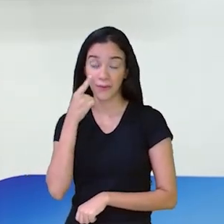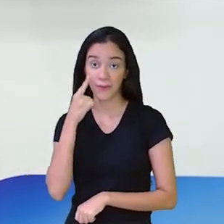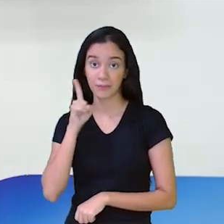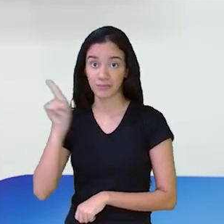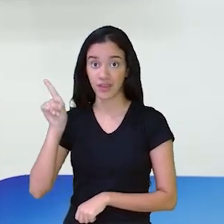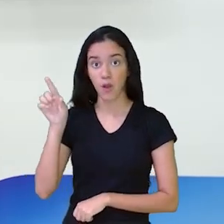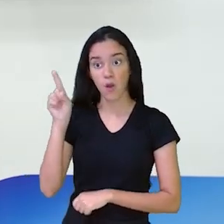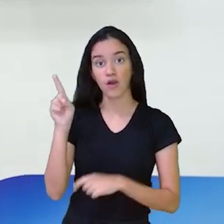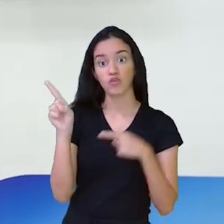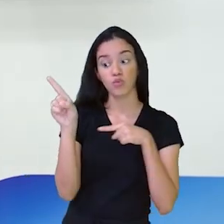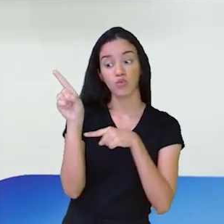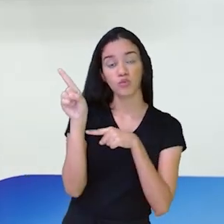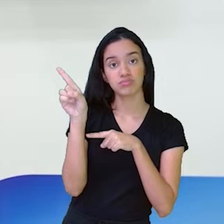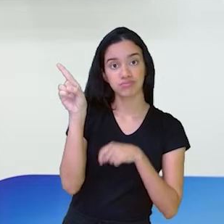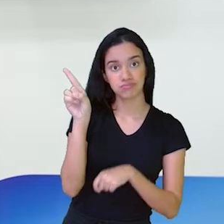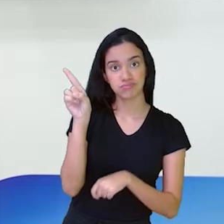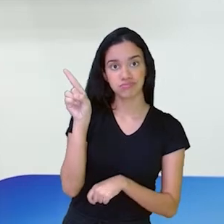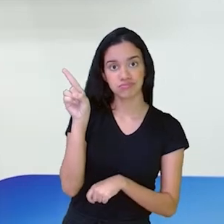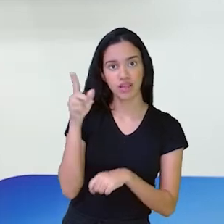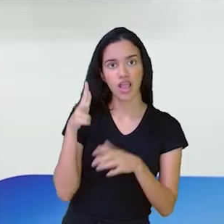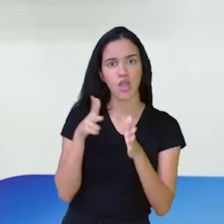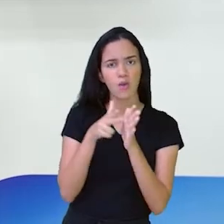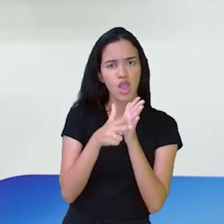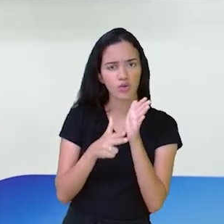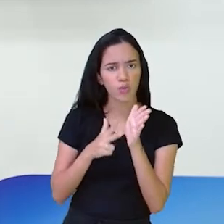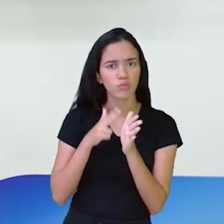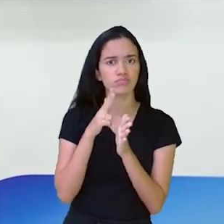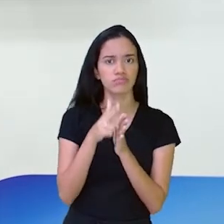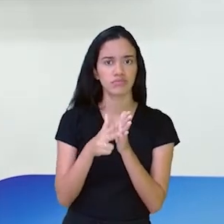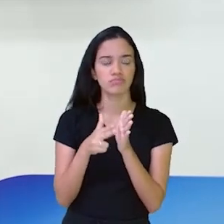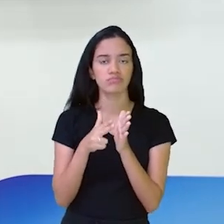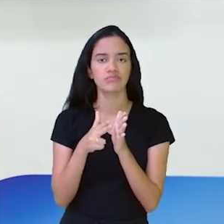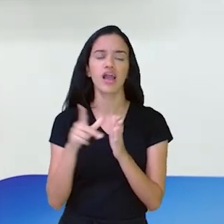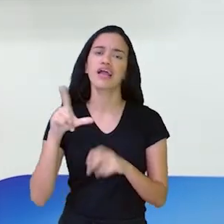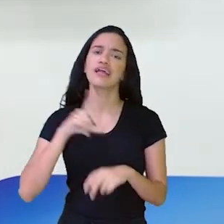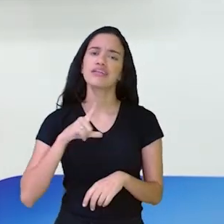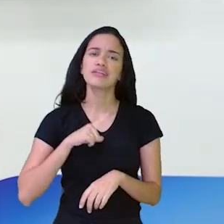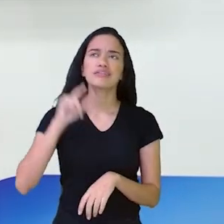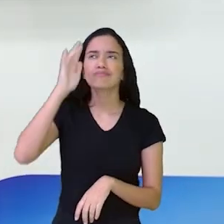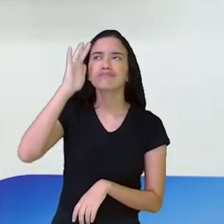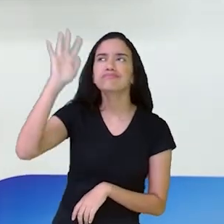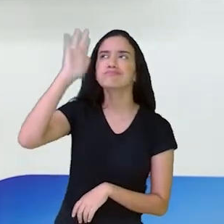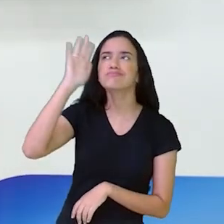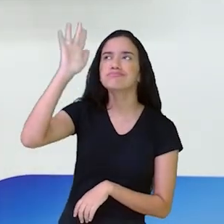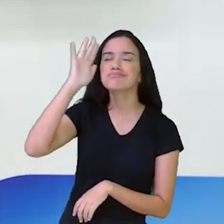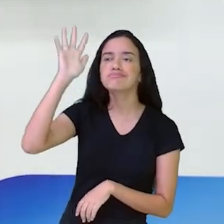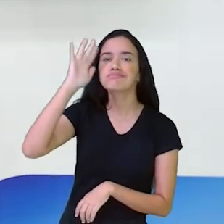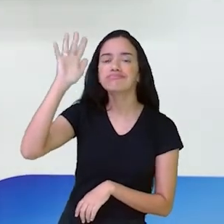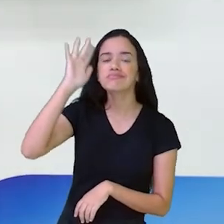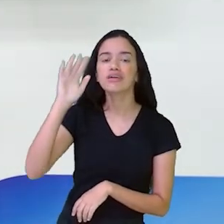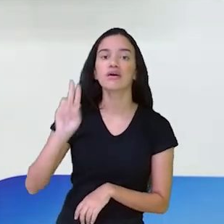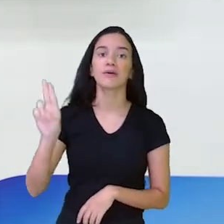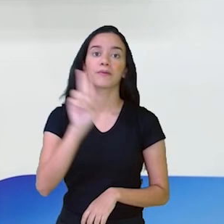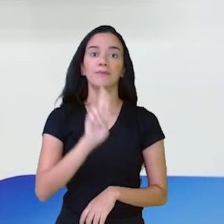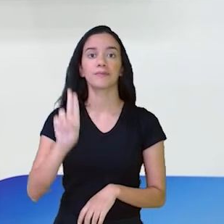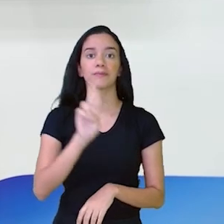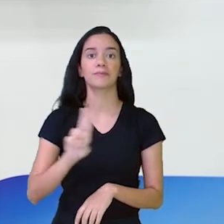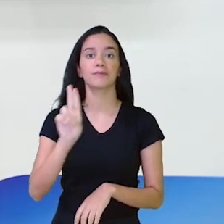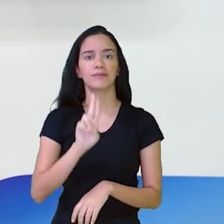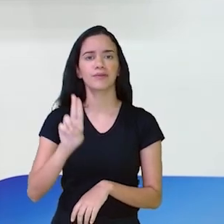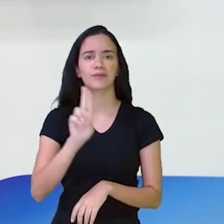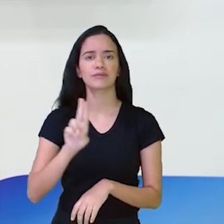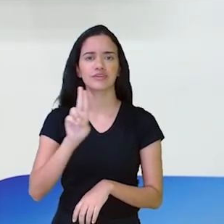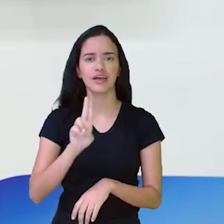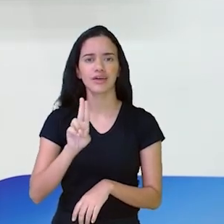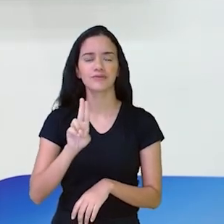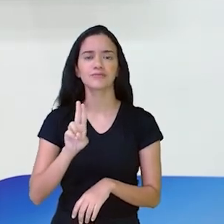uma mão assim apontando. Então aí você tem a sua imaginação para você usar e tornar o seu monstrinho